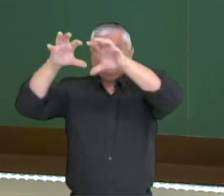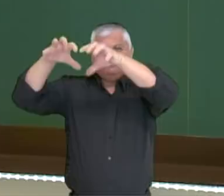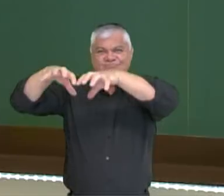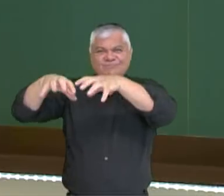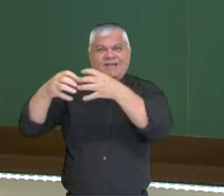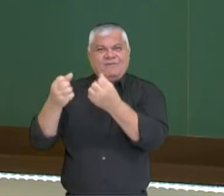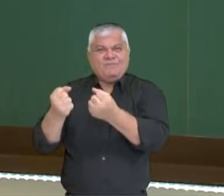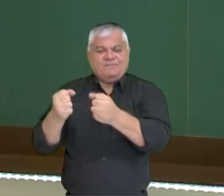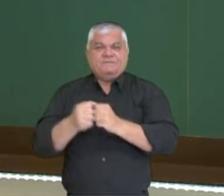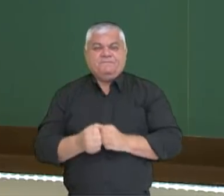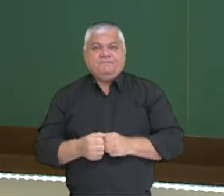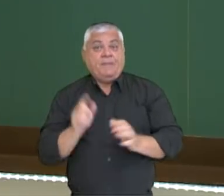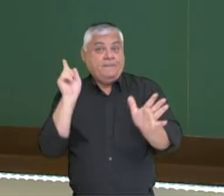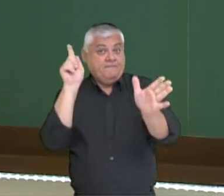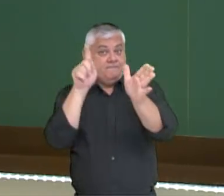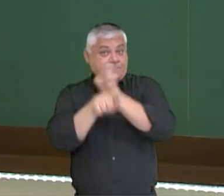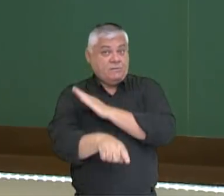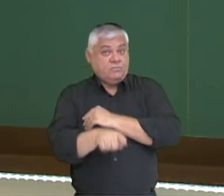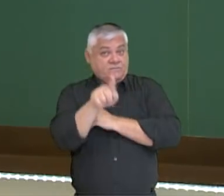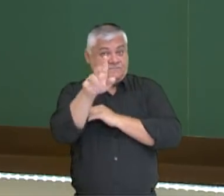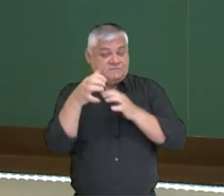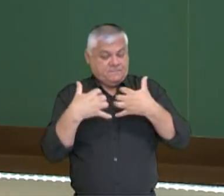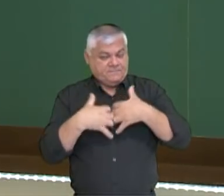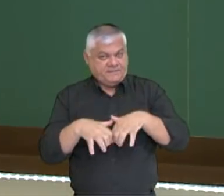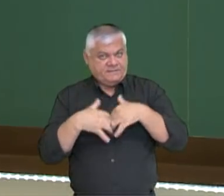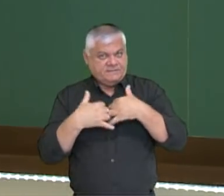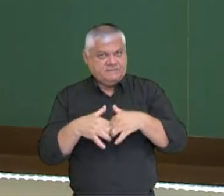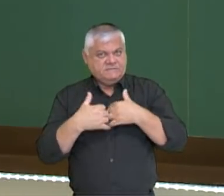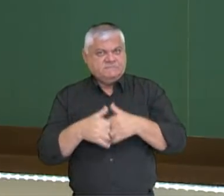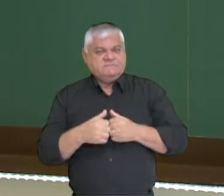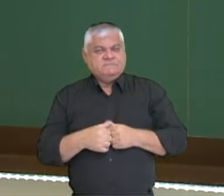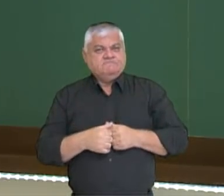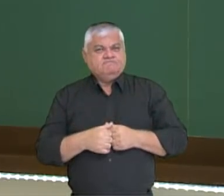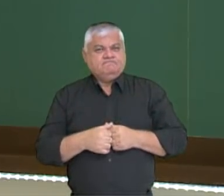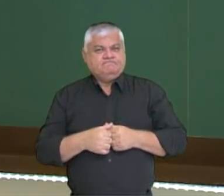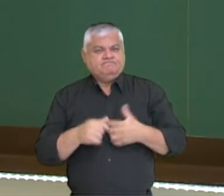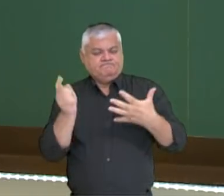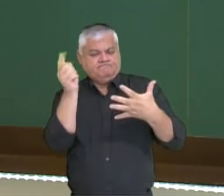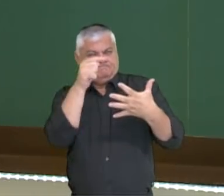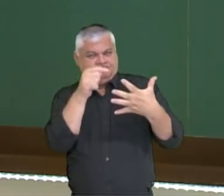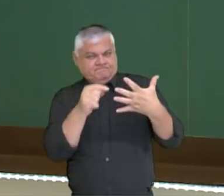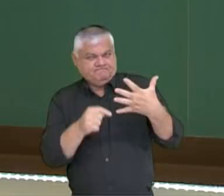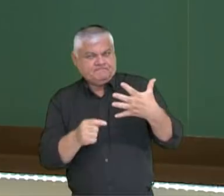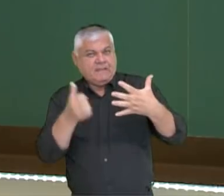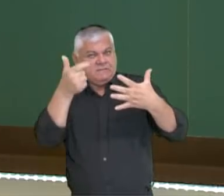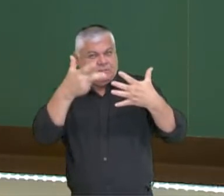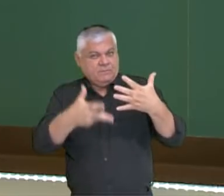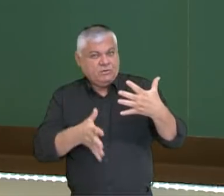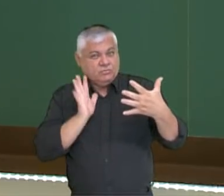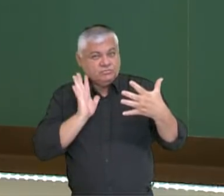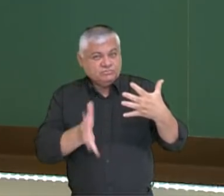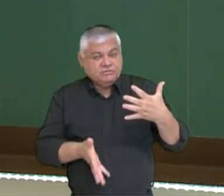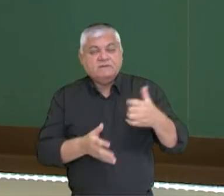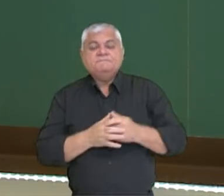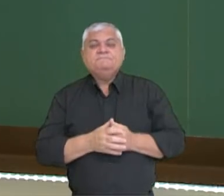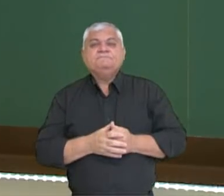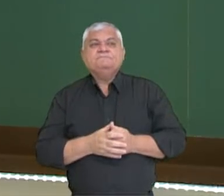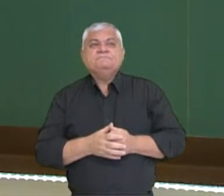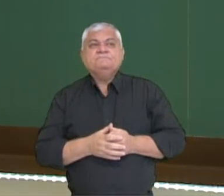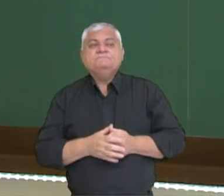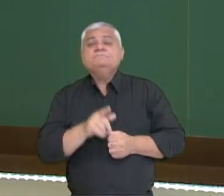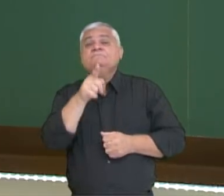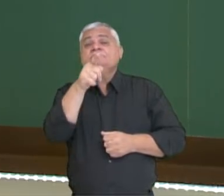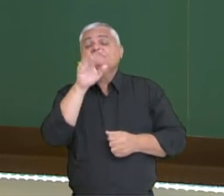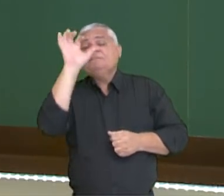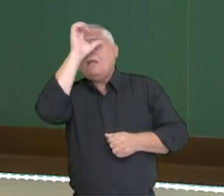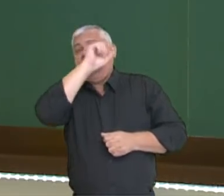certo? Perguntinha para vocês pensarem em todos esses conceitos, esses fatores que nós aprendemos. De acordo com seus conhecimentos